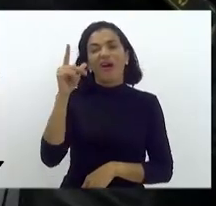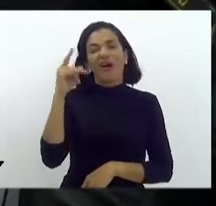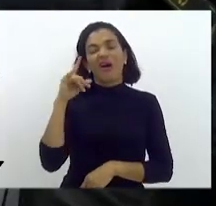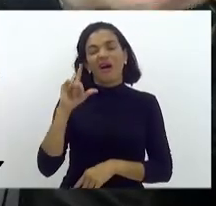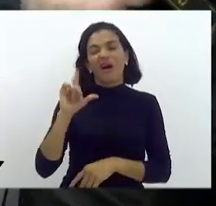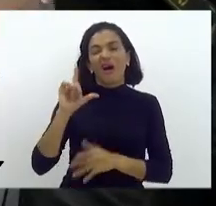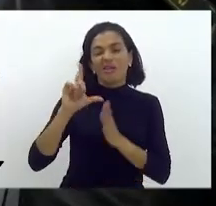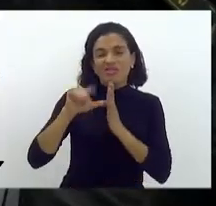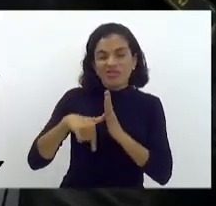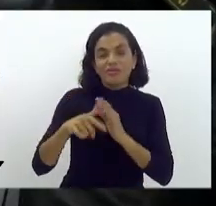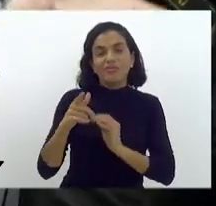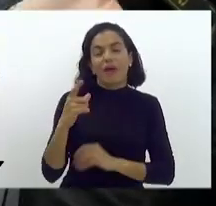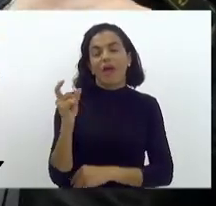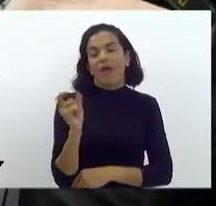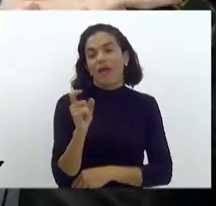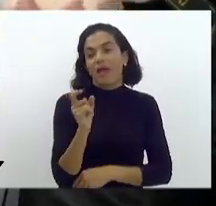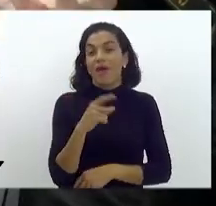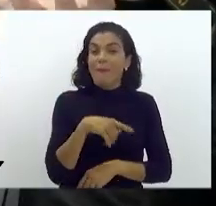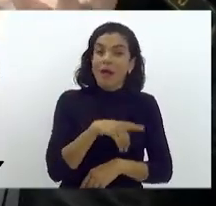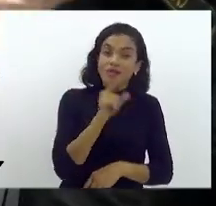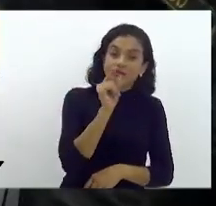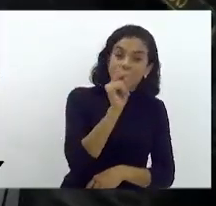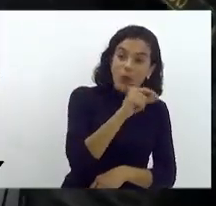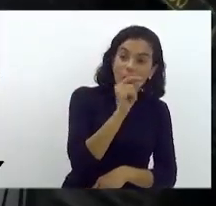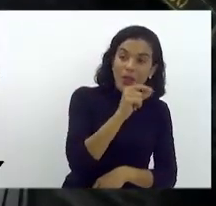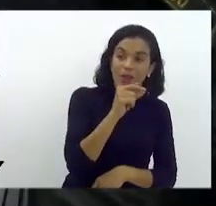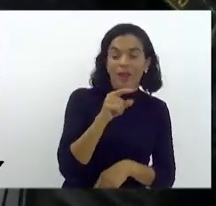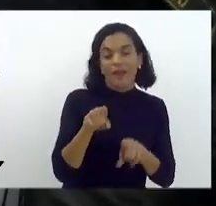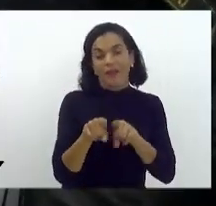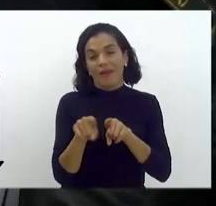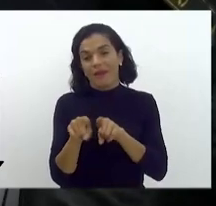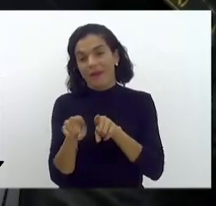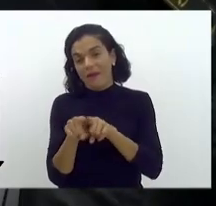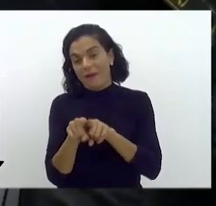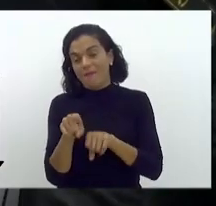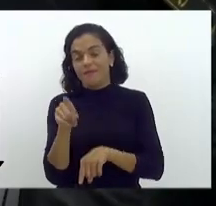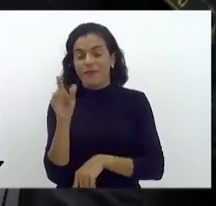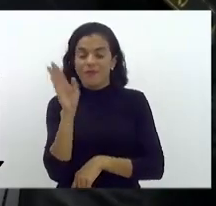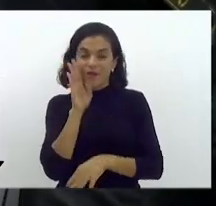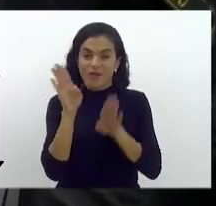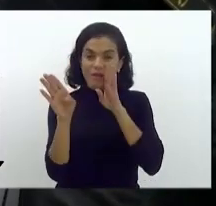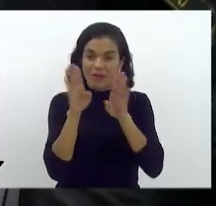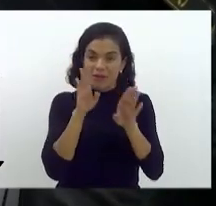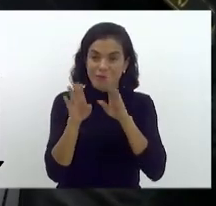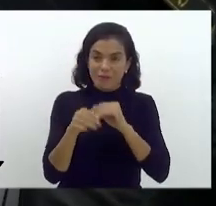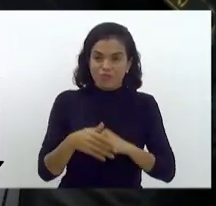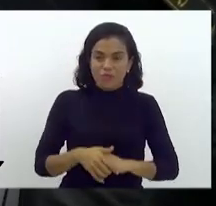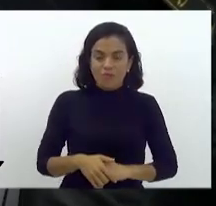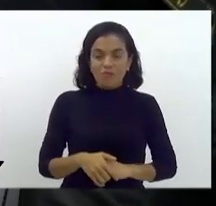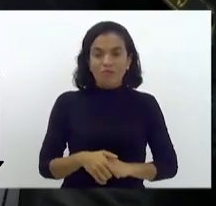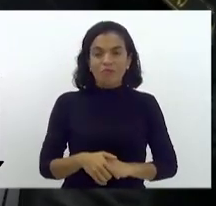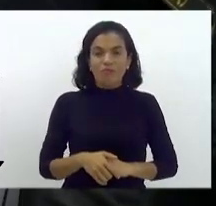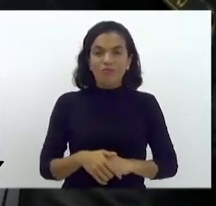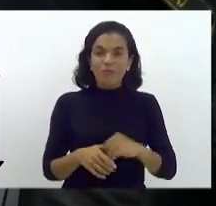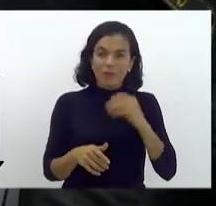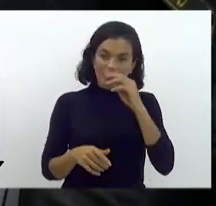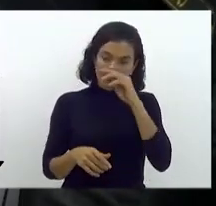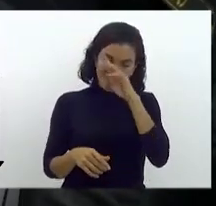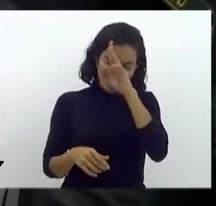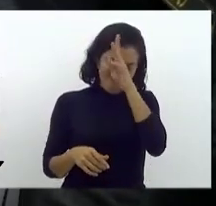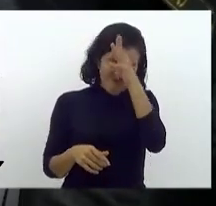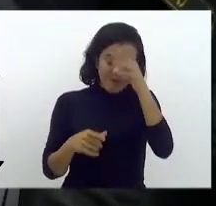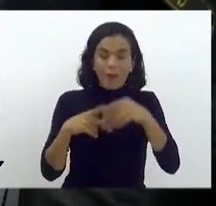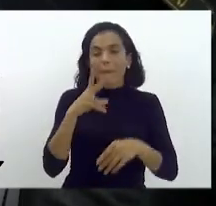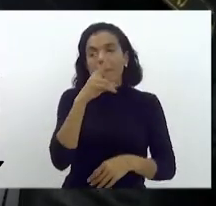frequenta mais o Twitter e o Facebook né então é como fosse uma malha